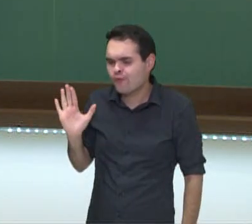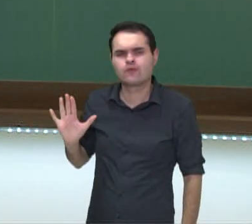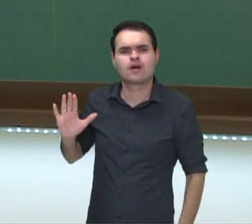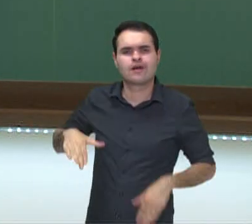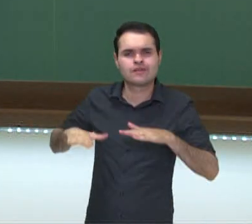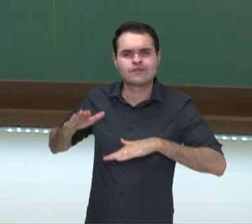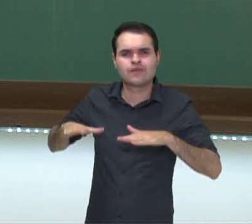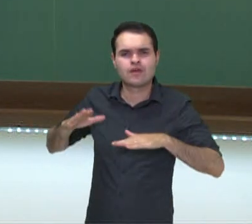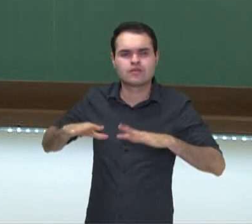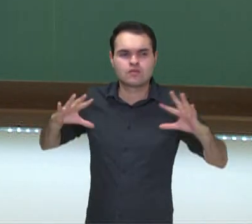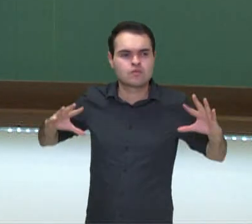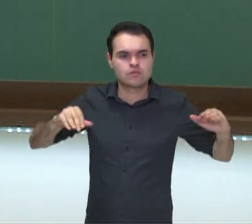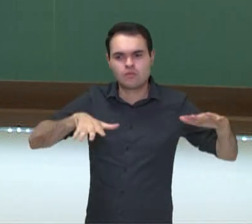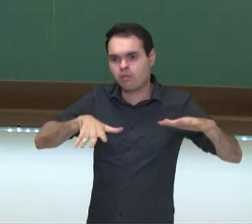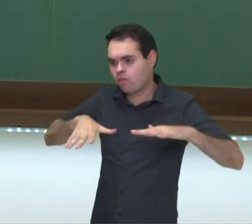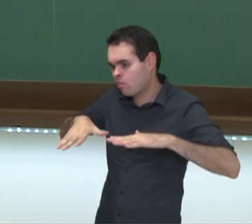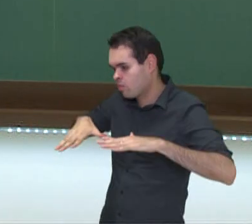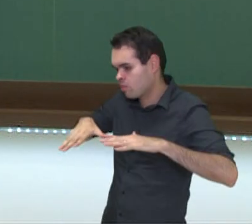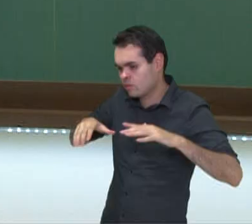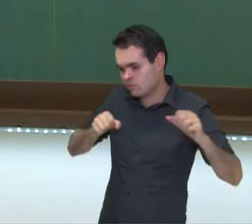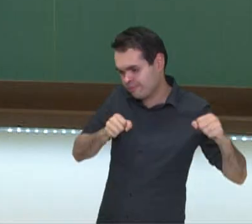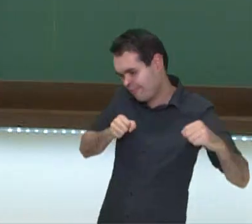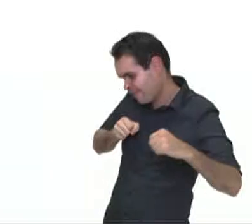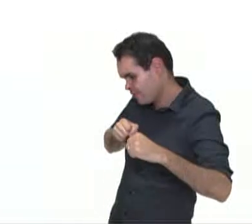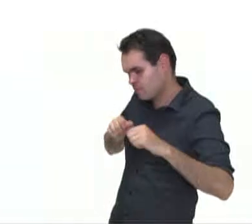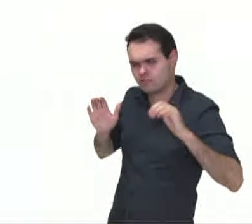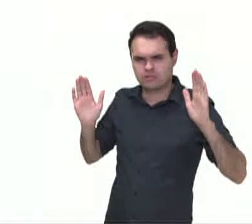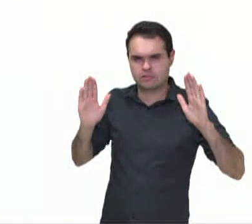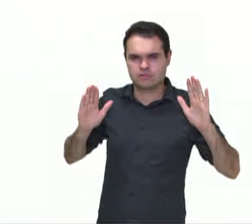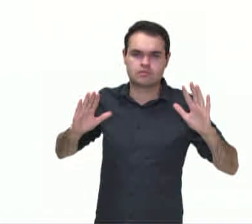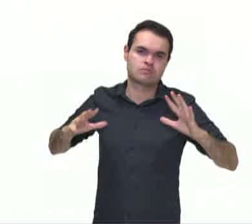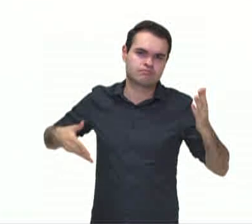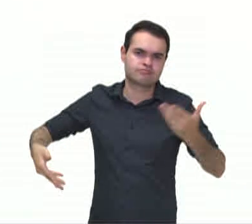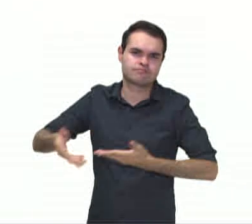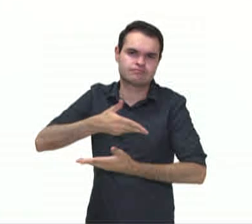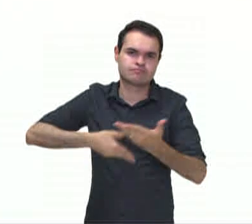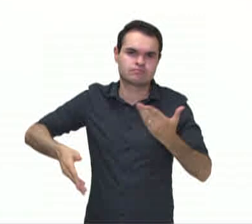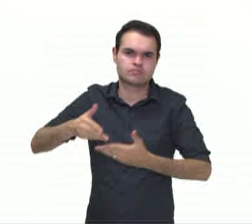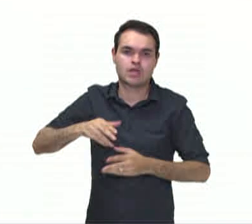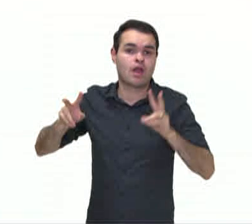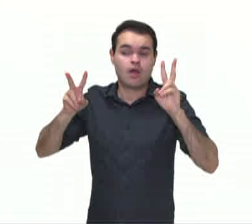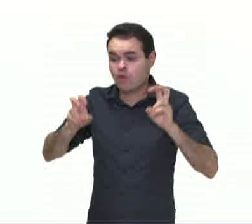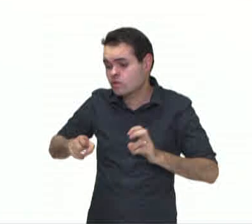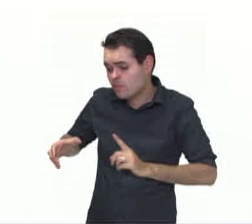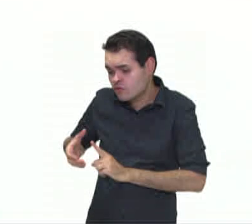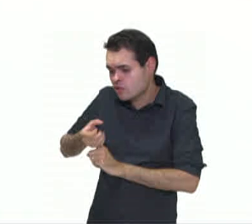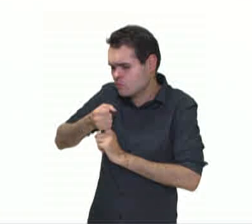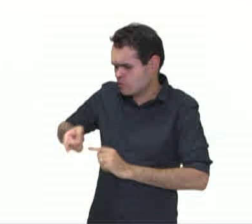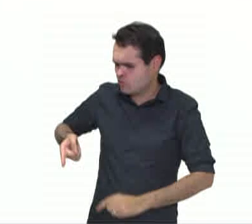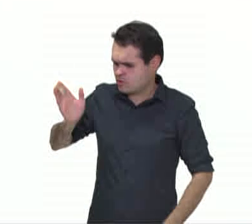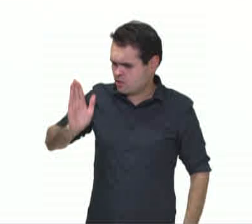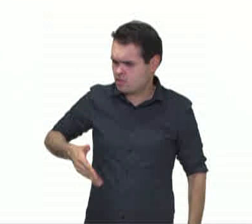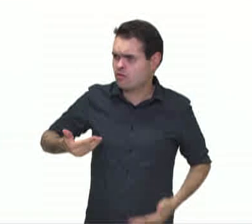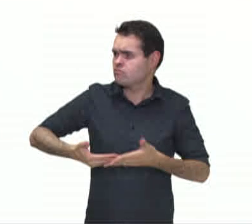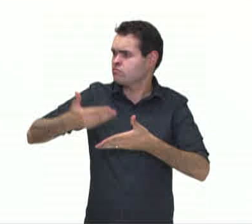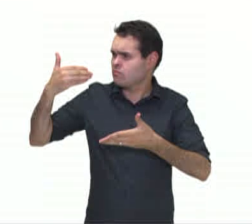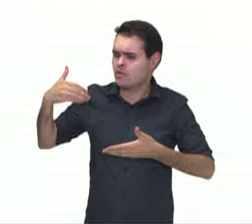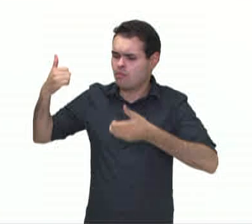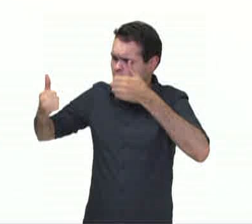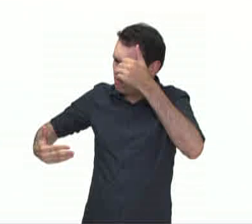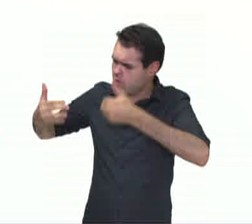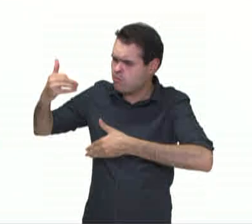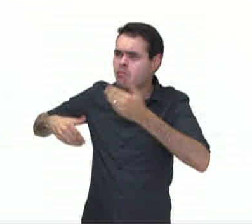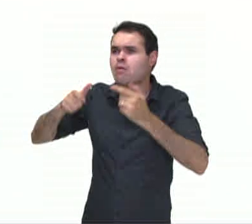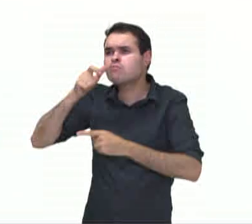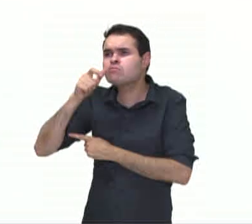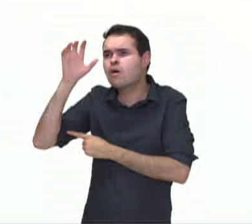as atenções estão voltadas para você. Zeca, é um tema que você domina, você sempre ouviu essas histórias e